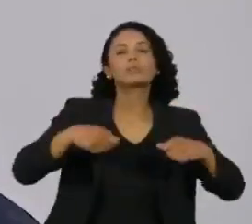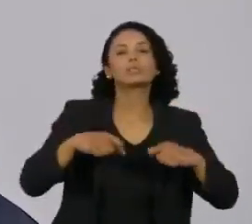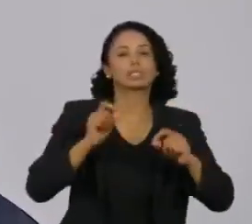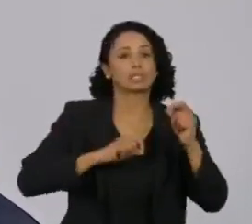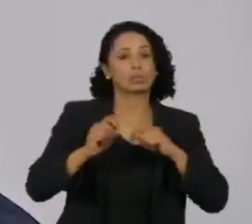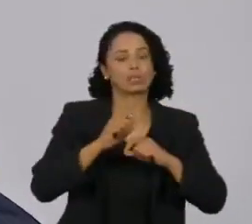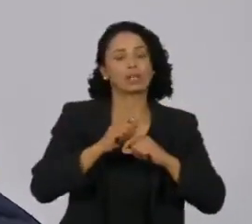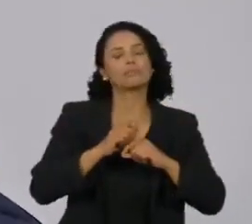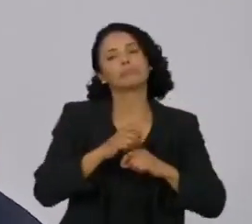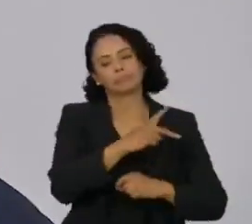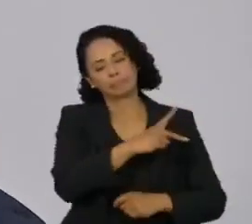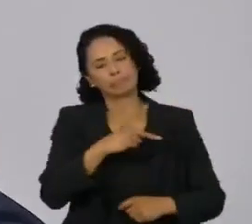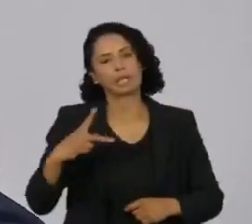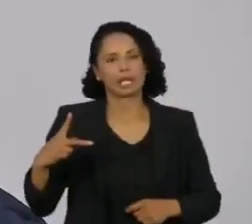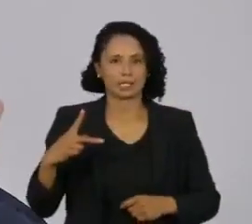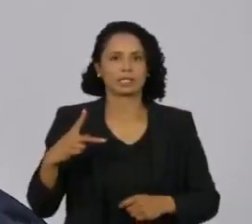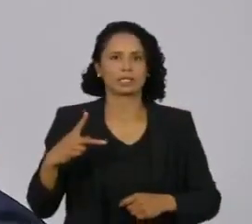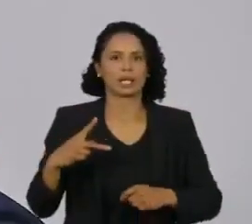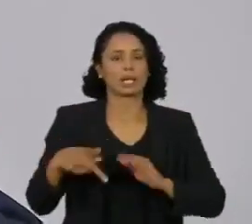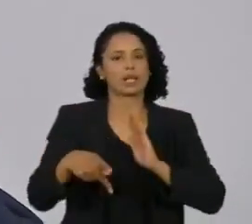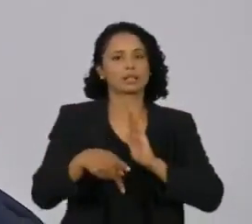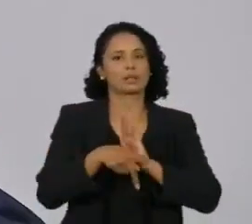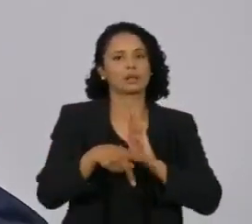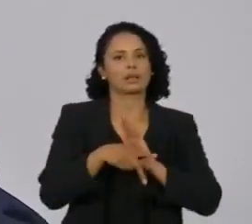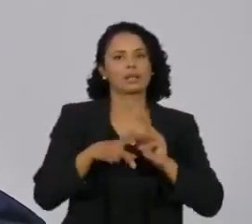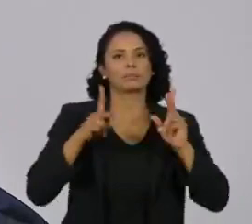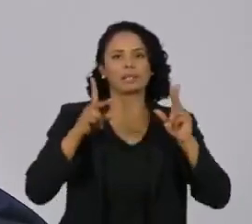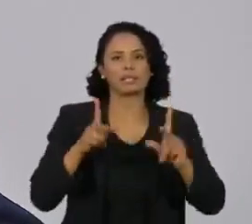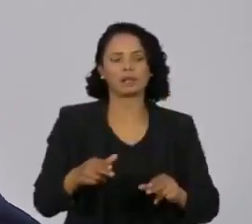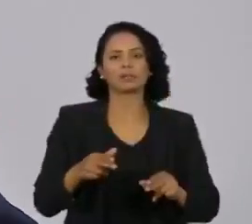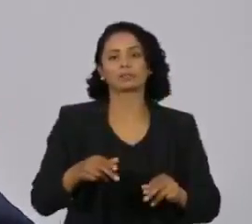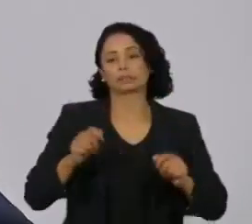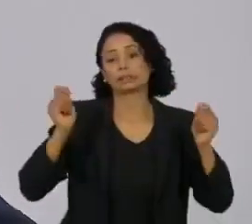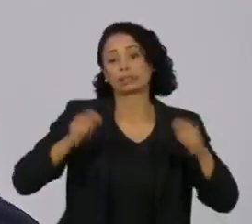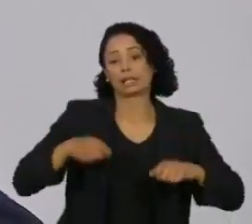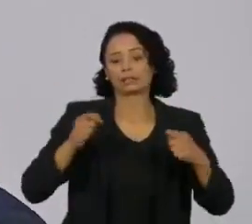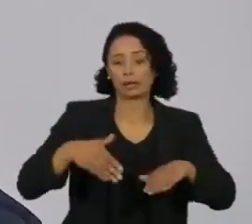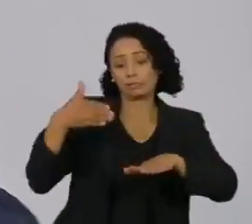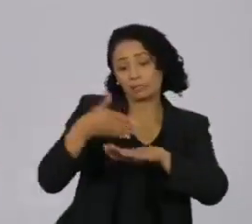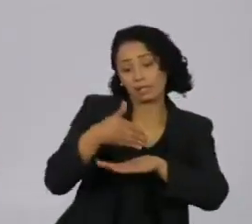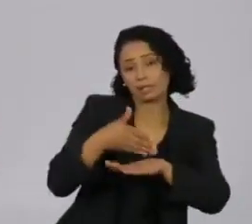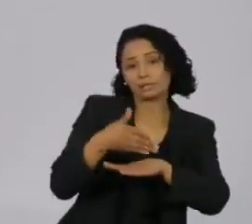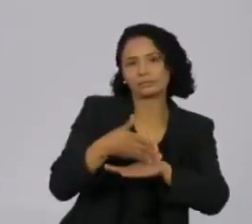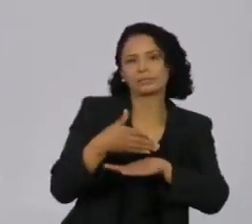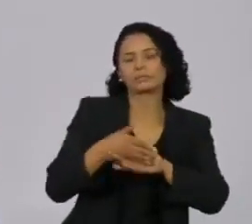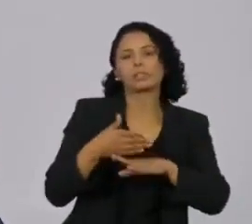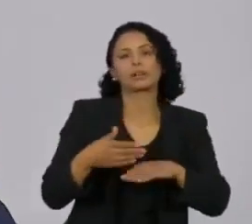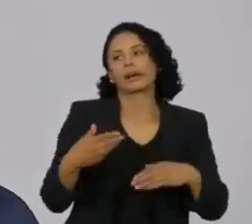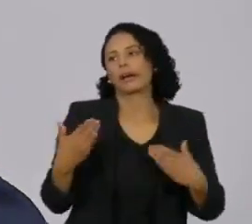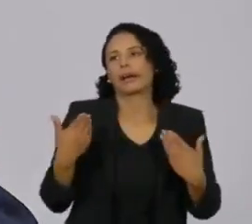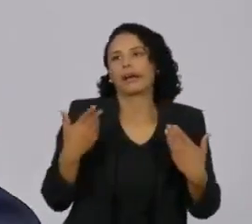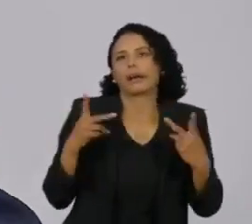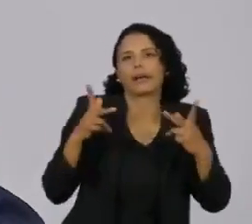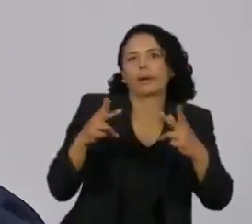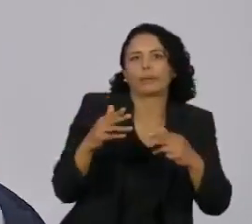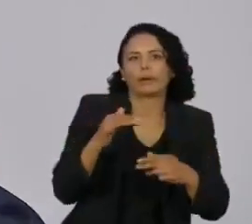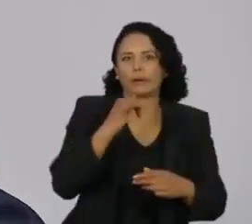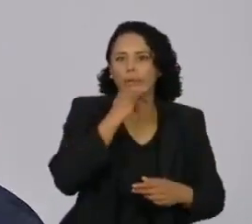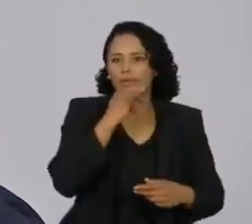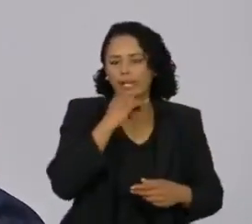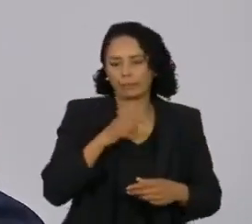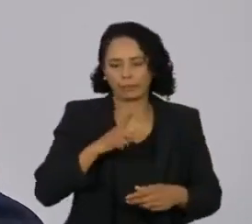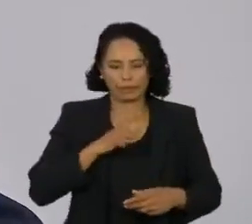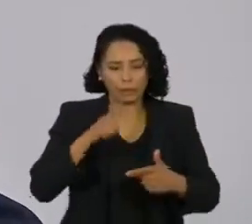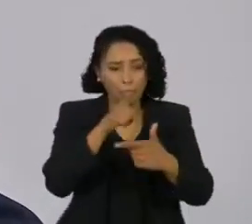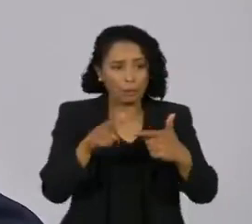no presidencialismo imperial, alterá-lo por uma forma que tenha maior participação popular e não passamos pelo que estamos passando, que há uma crise